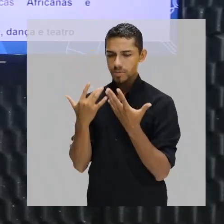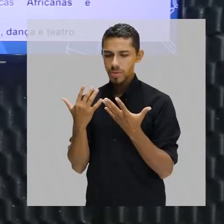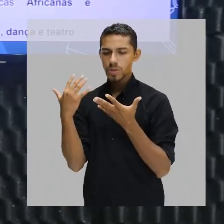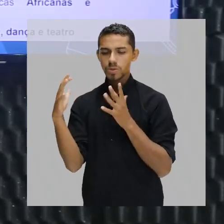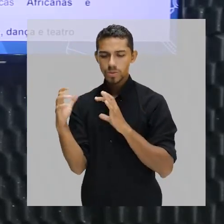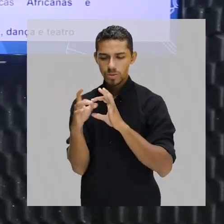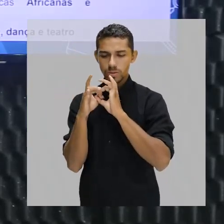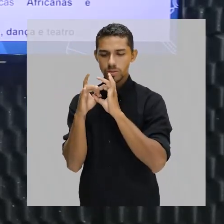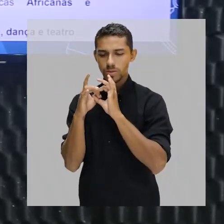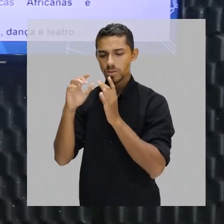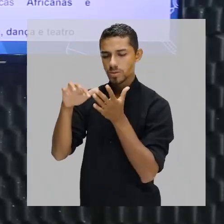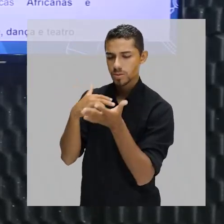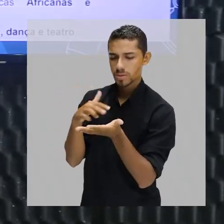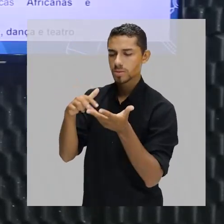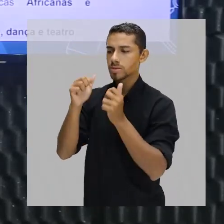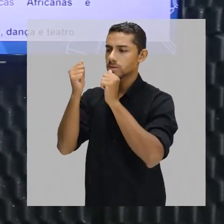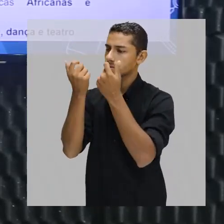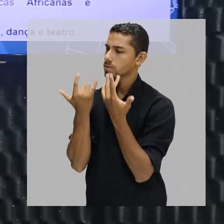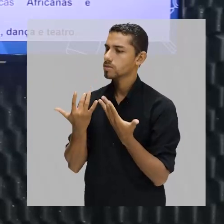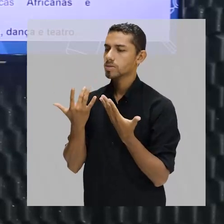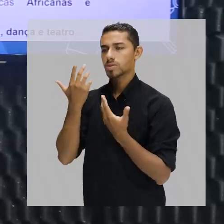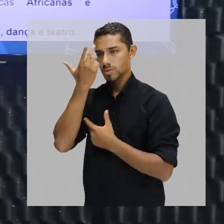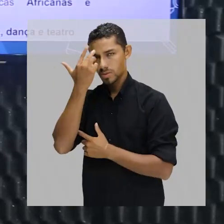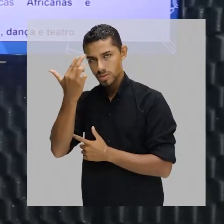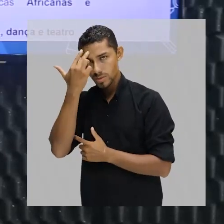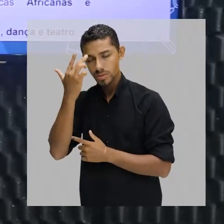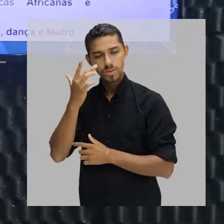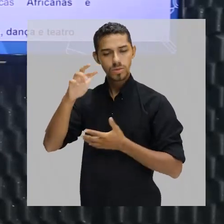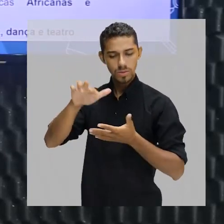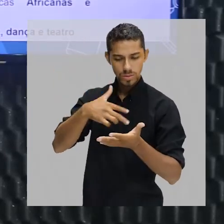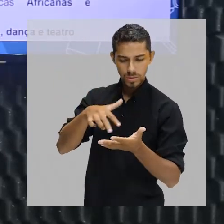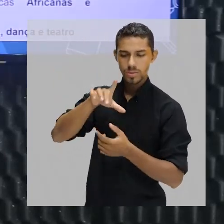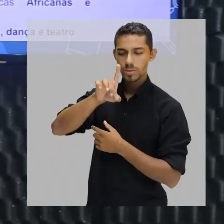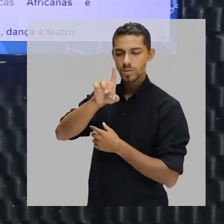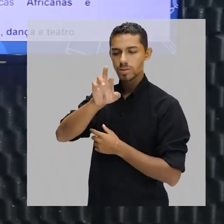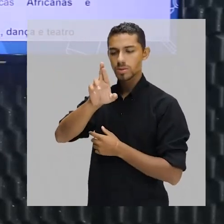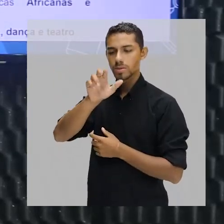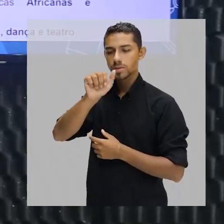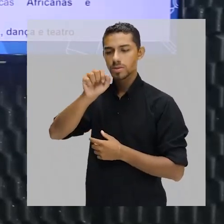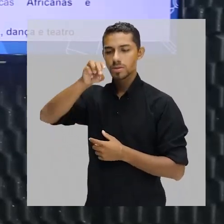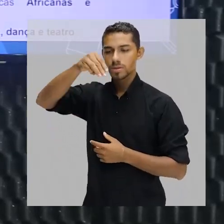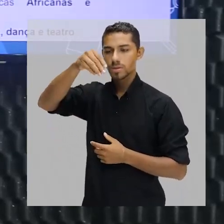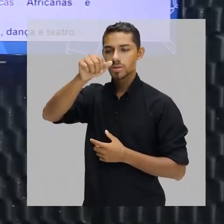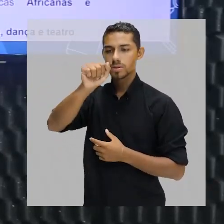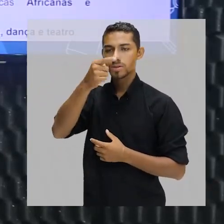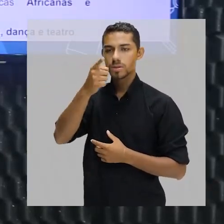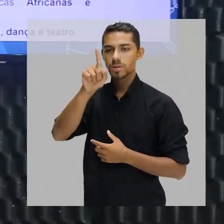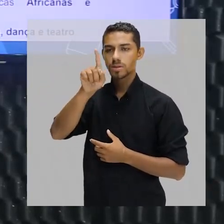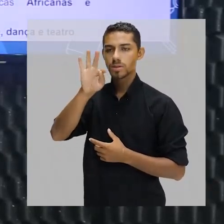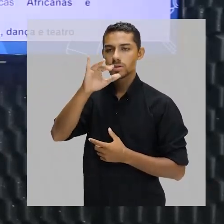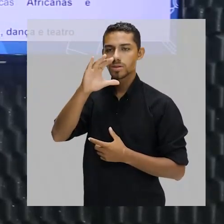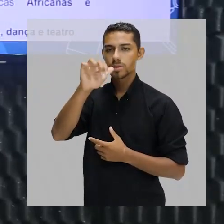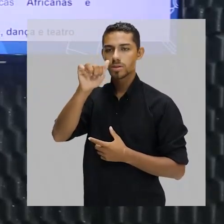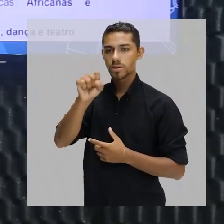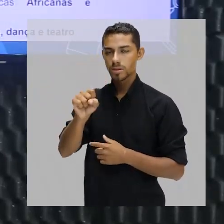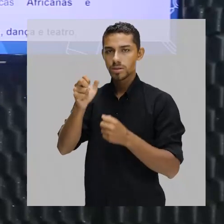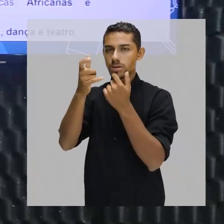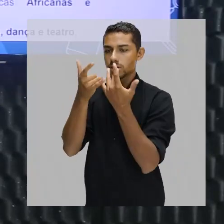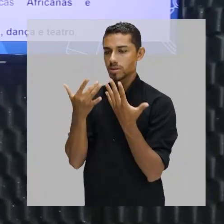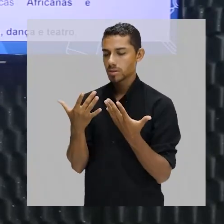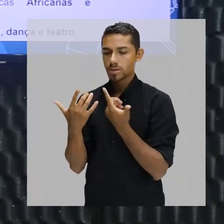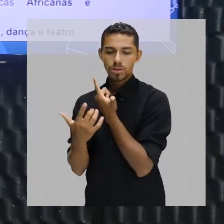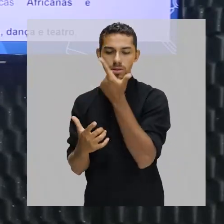com uma encenação de alguma história. Danças dramáticas, danças que podem contar histórias, períodos, processos culturais,